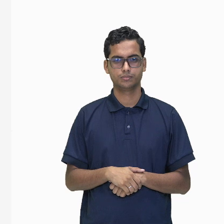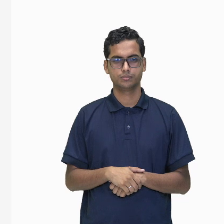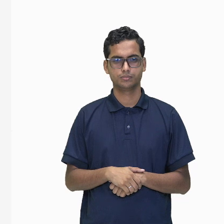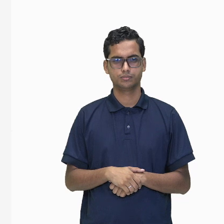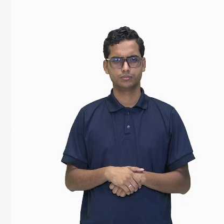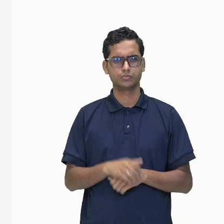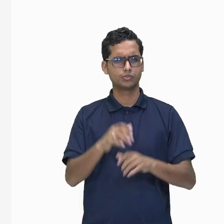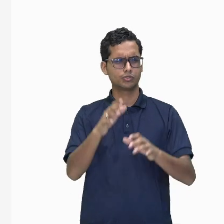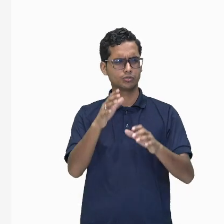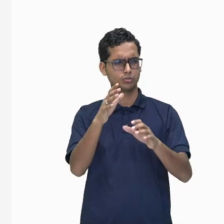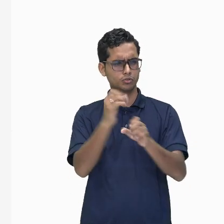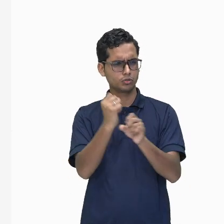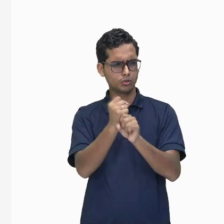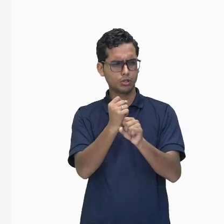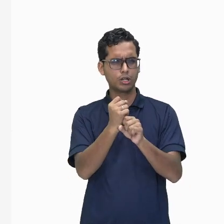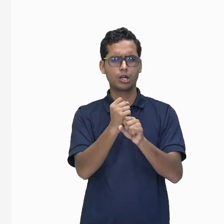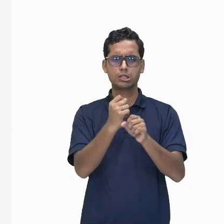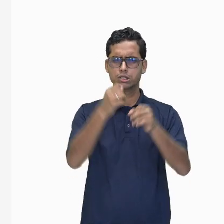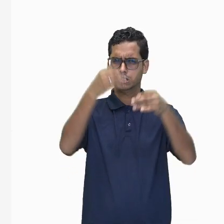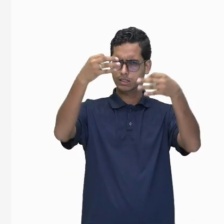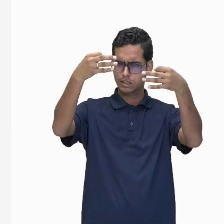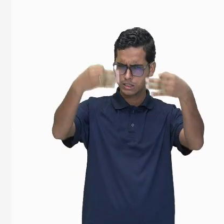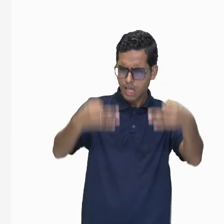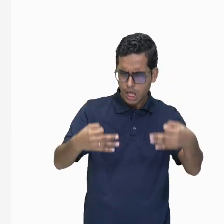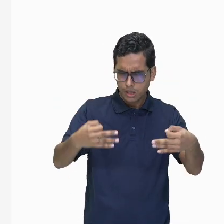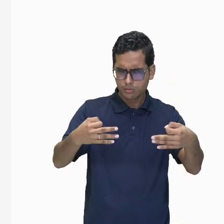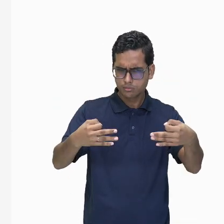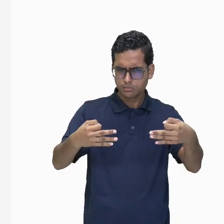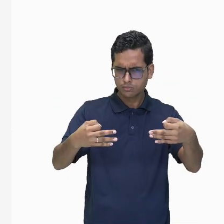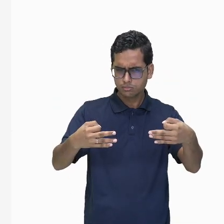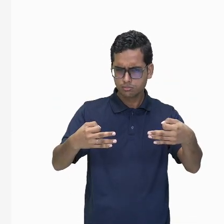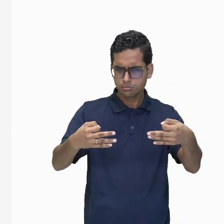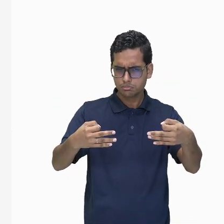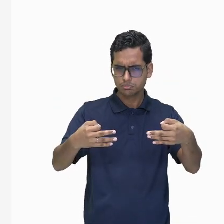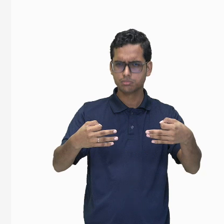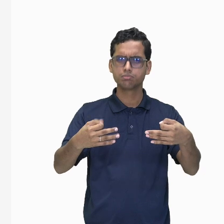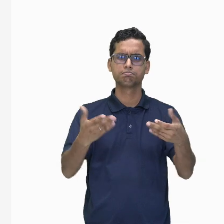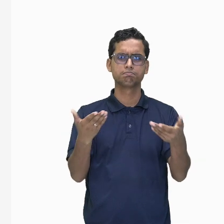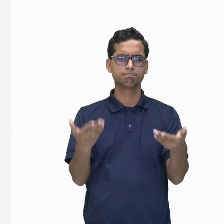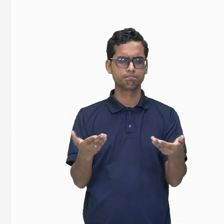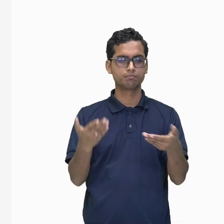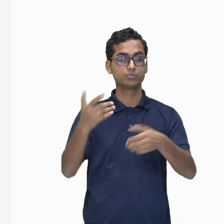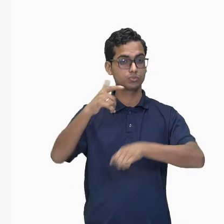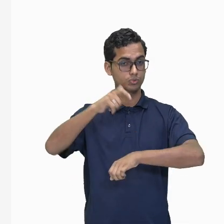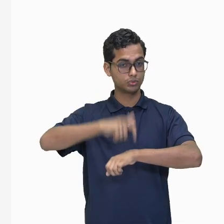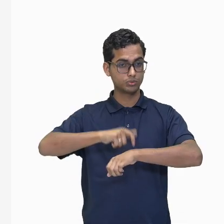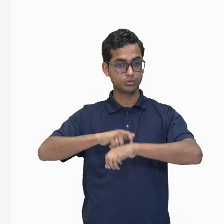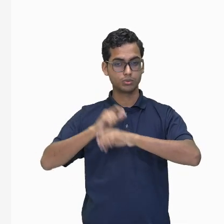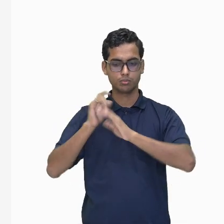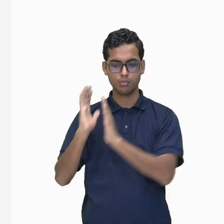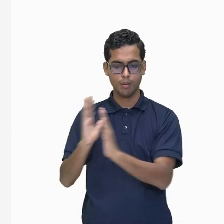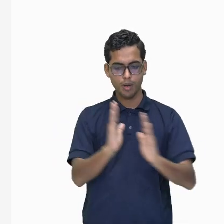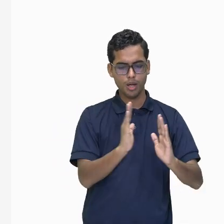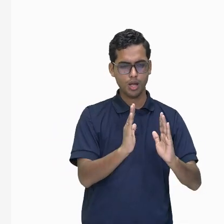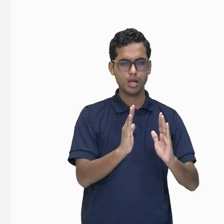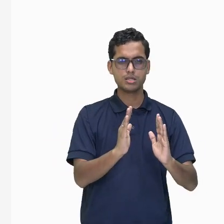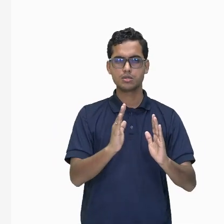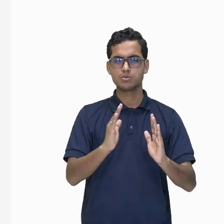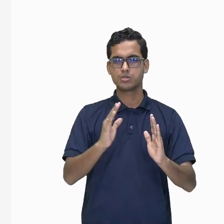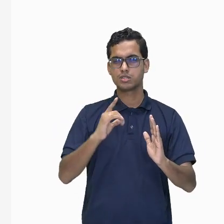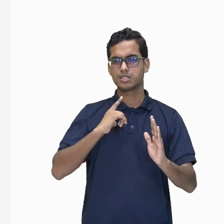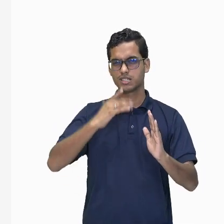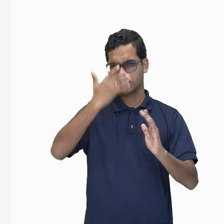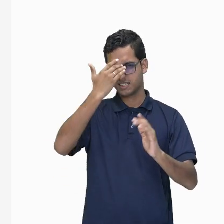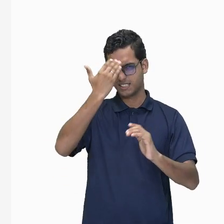forma tão precisa. Ué, professor, mas se é uma forma de contagem do tempo, por que ela não é precisa? Então, como é que